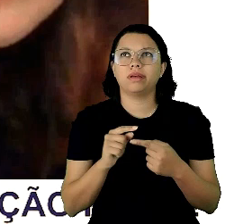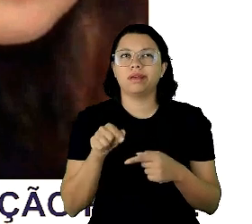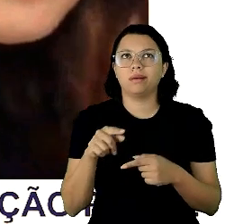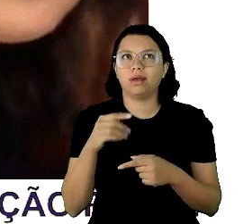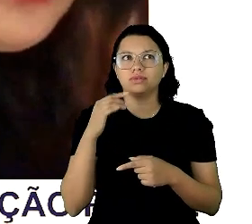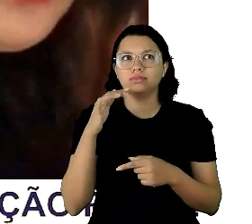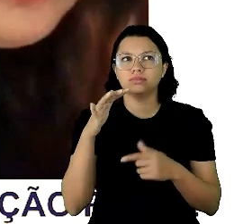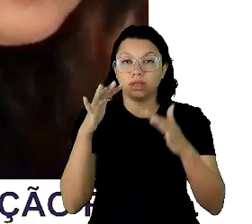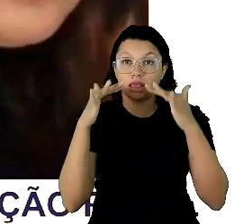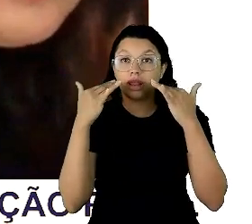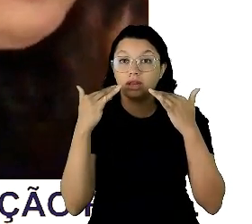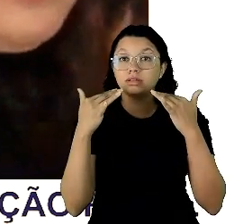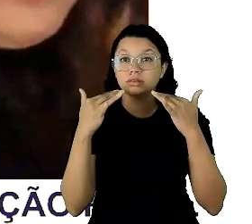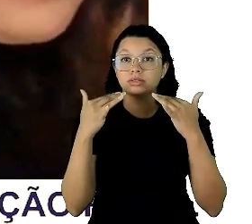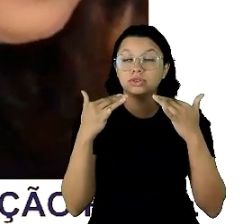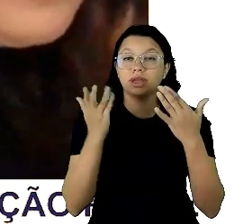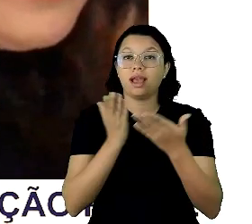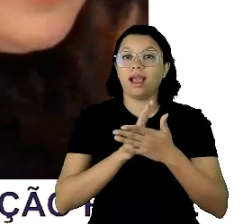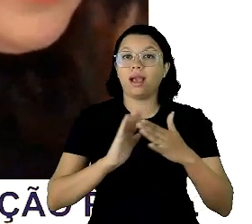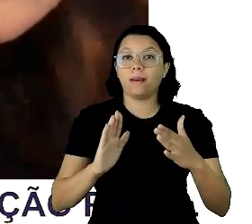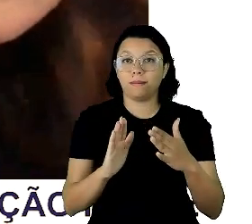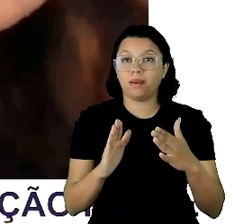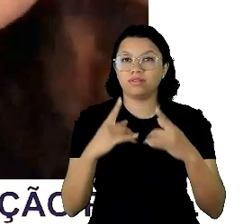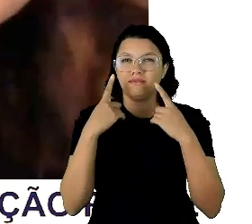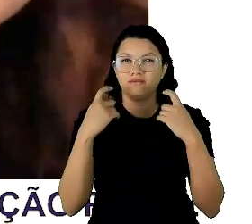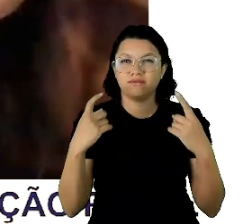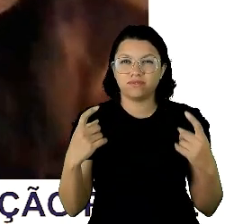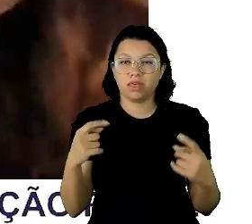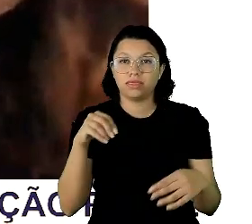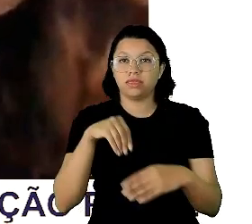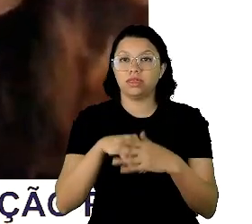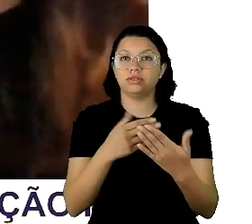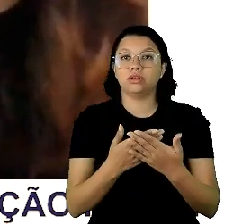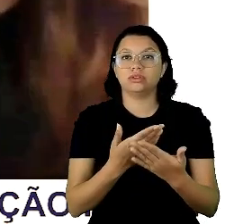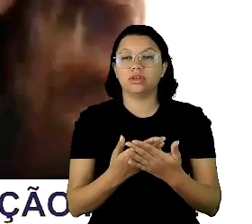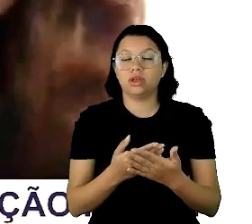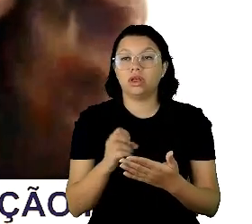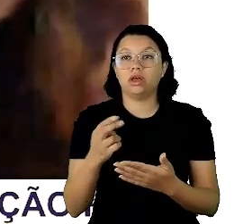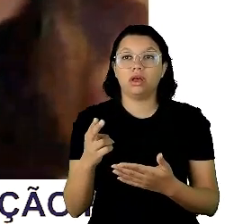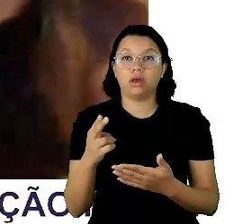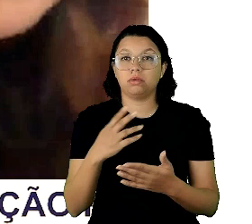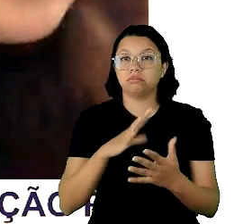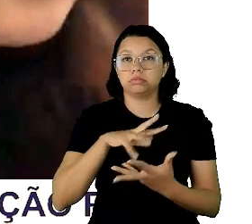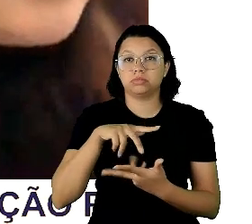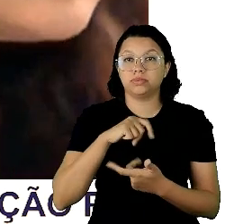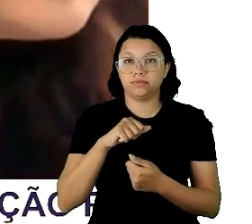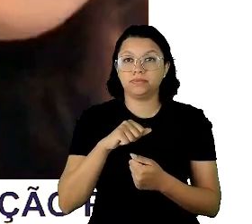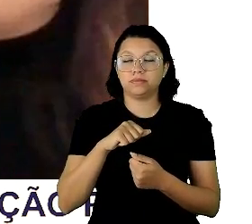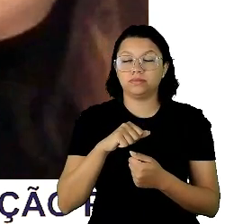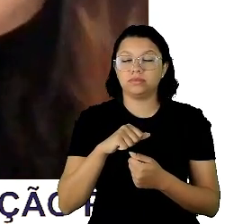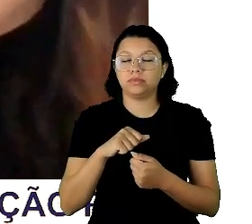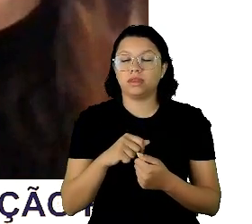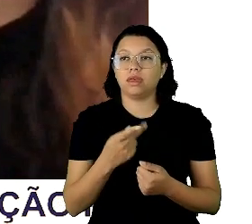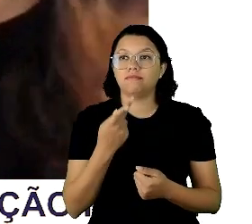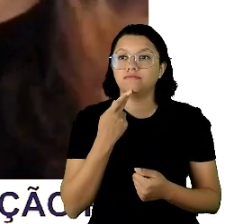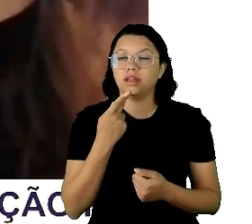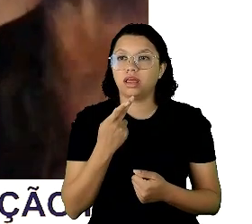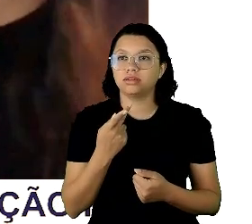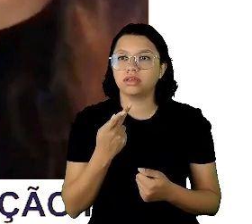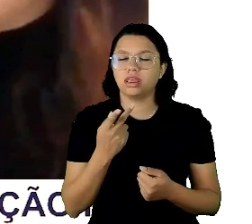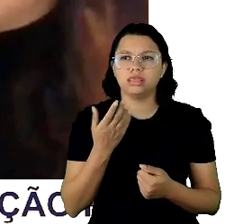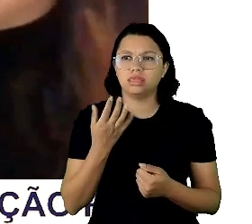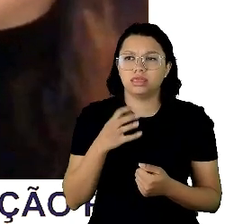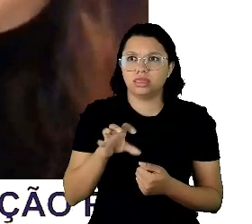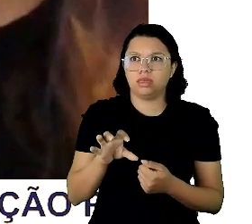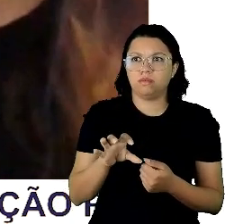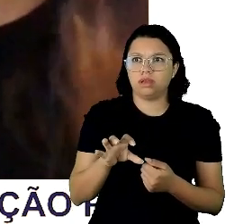dos nossos filhos e na escola. Então, uma coisa, recusar não significa seduzir. Acabou essa história de que, o legal é ser